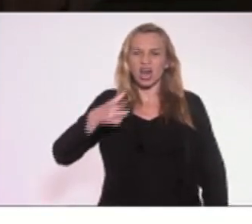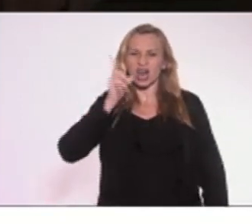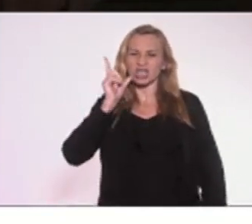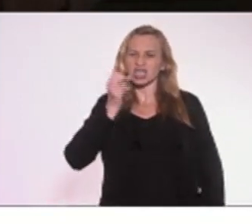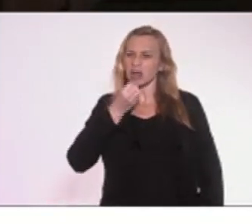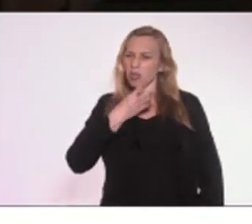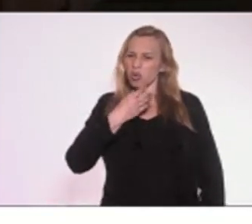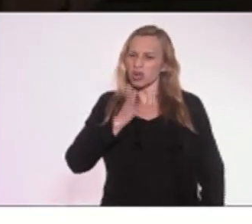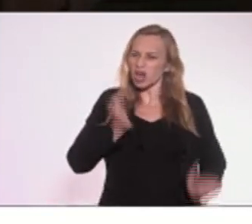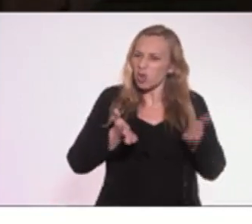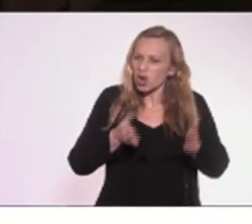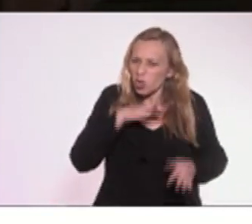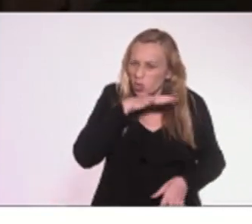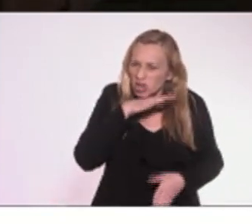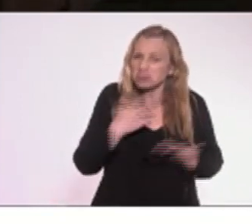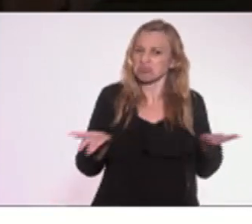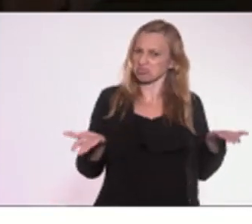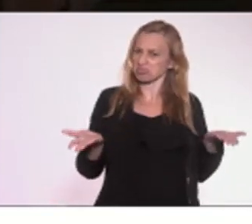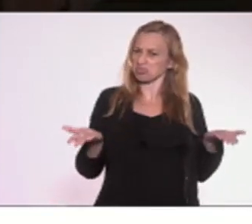não vou deixar isso, isso é muita covardia.